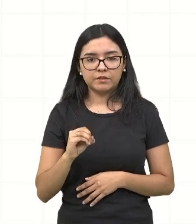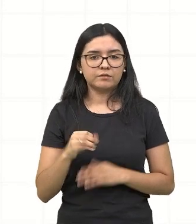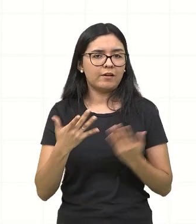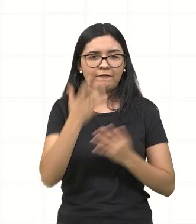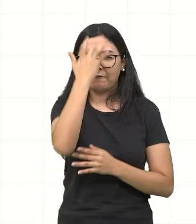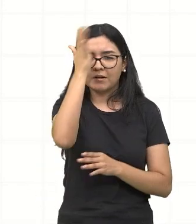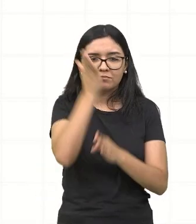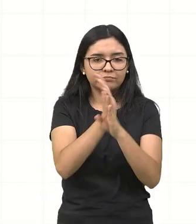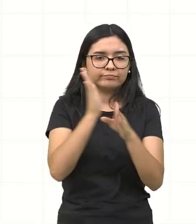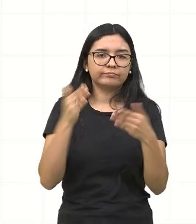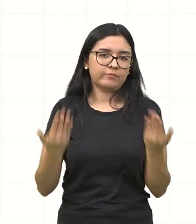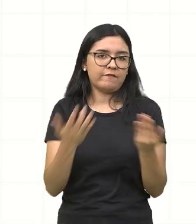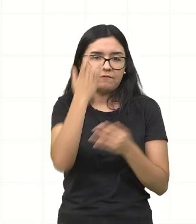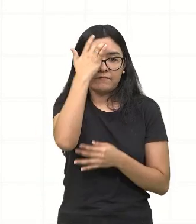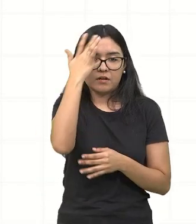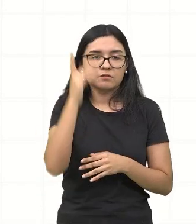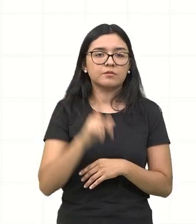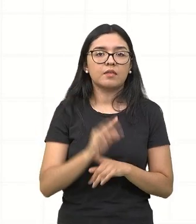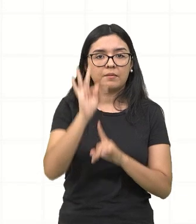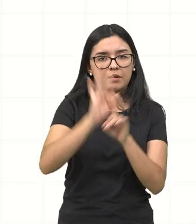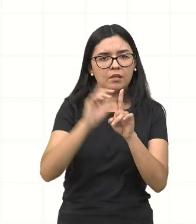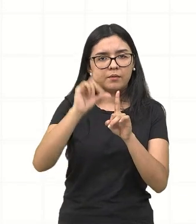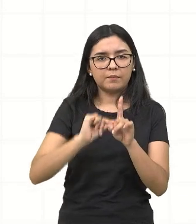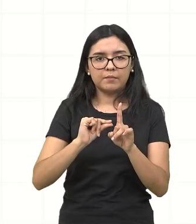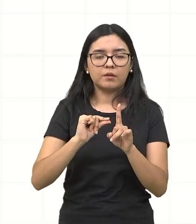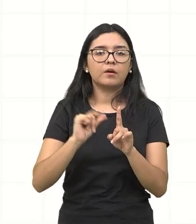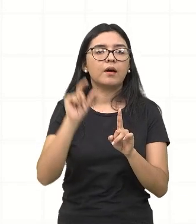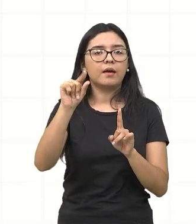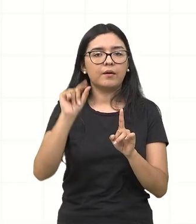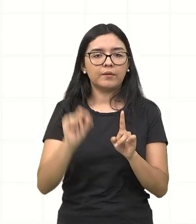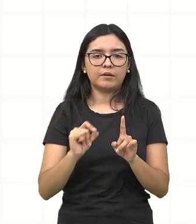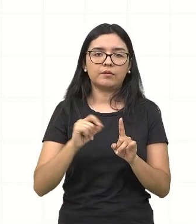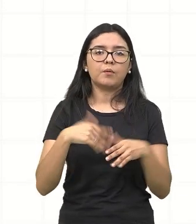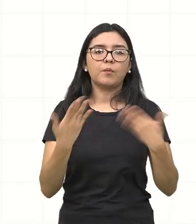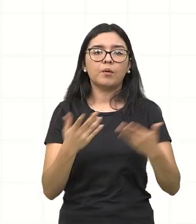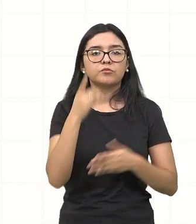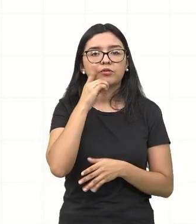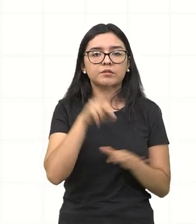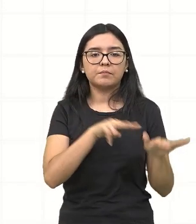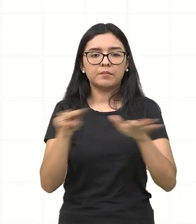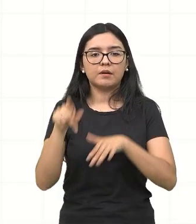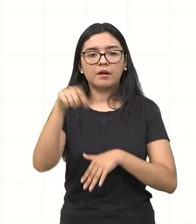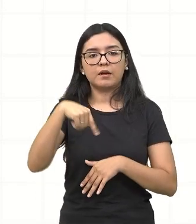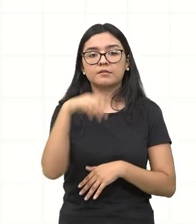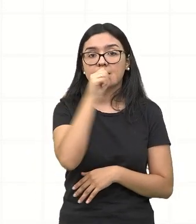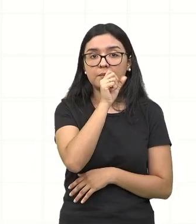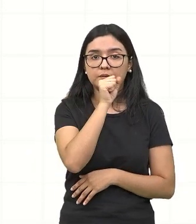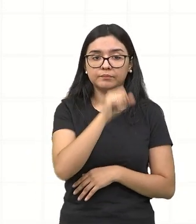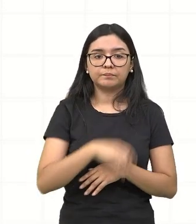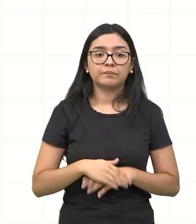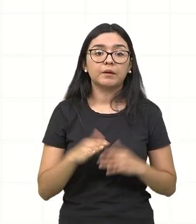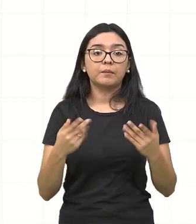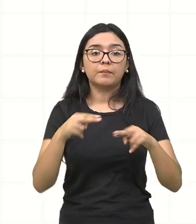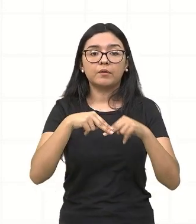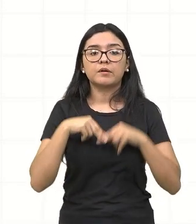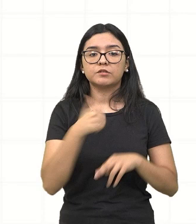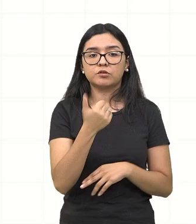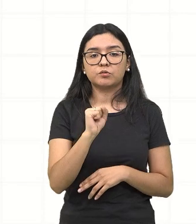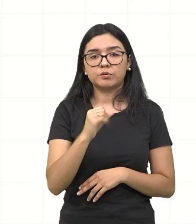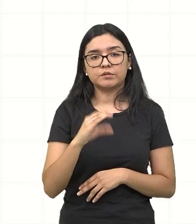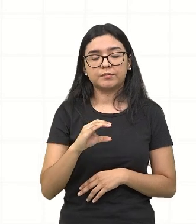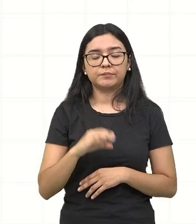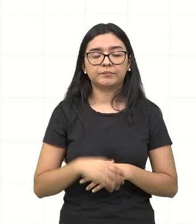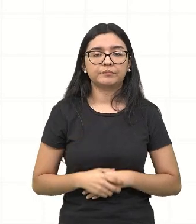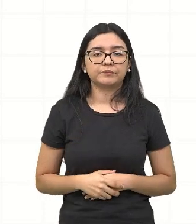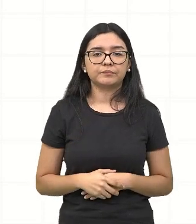ficou fácil de identificar. A menor temperatura prevista seria no sábado, que seria de